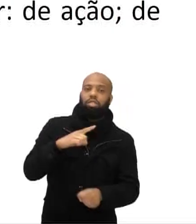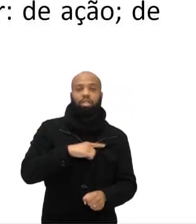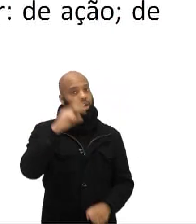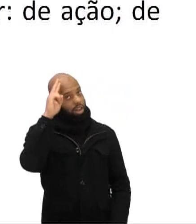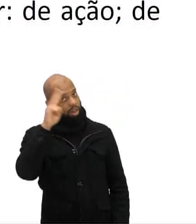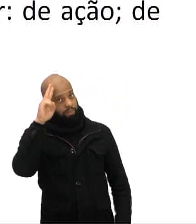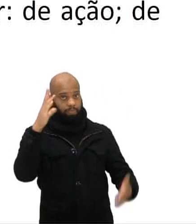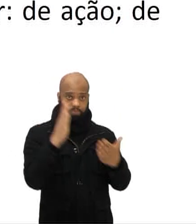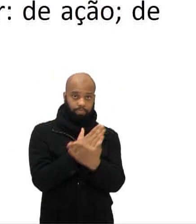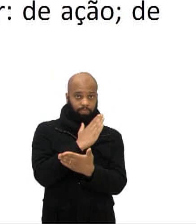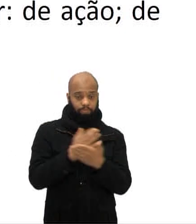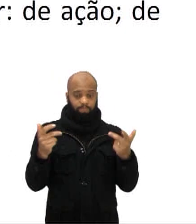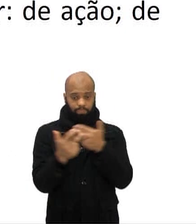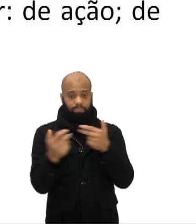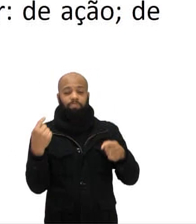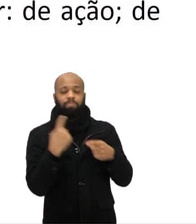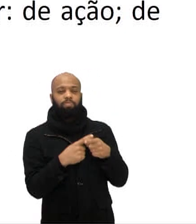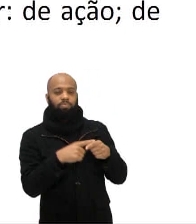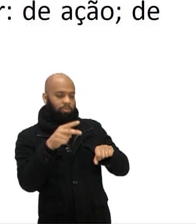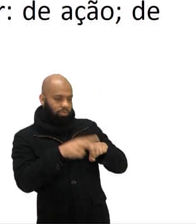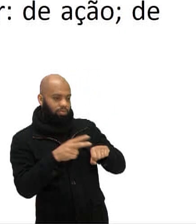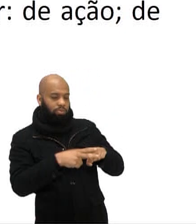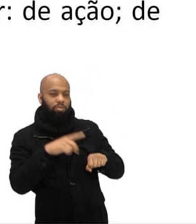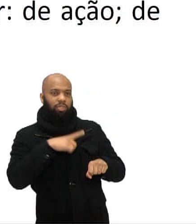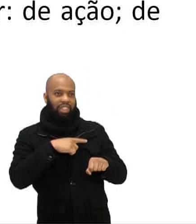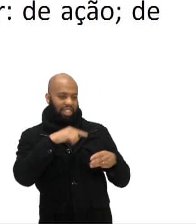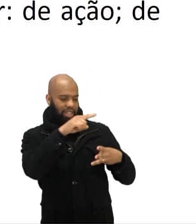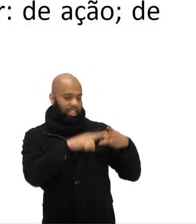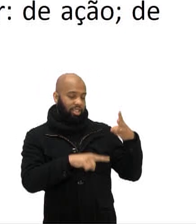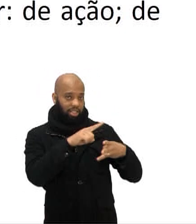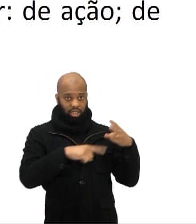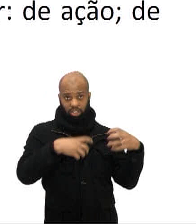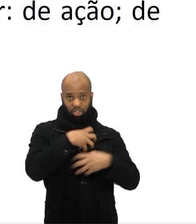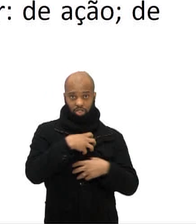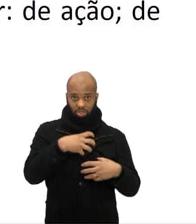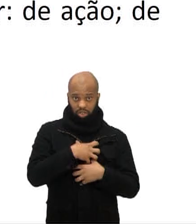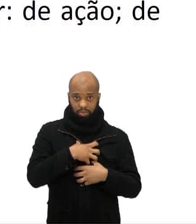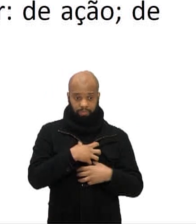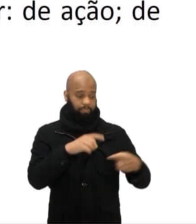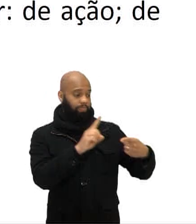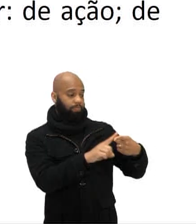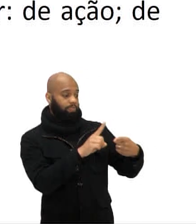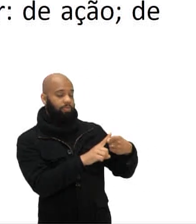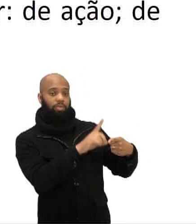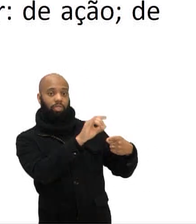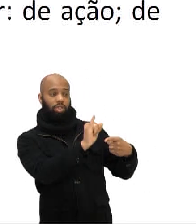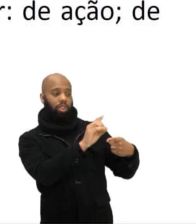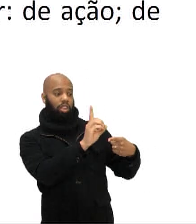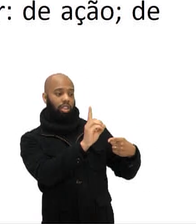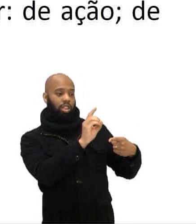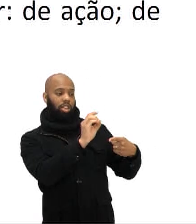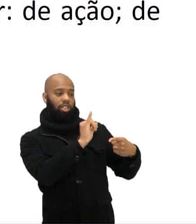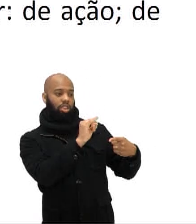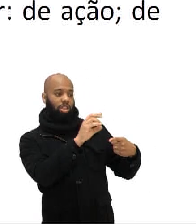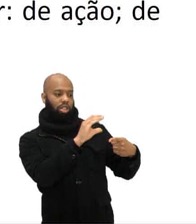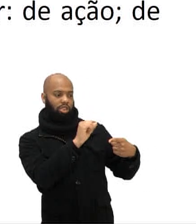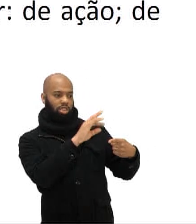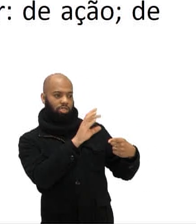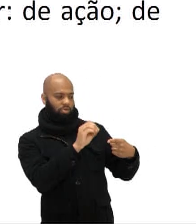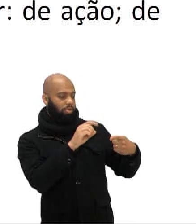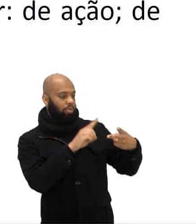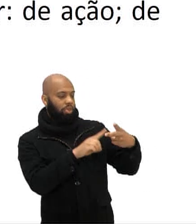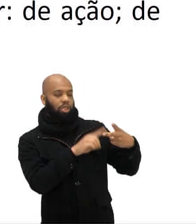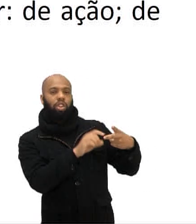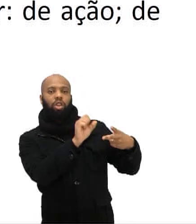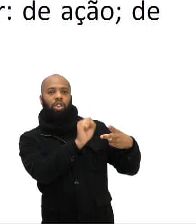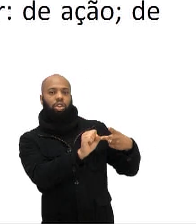coisas. Olha só, os verbos possuem 3 modos. O modo indicativo, o modo subjuntivo